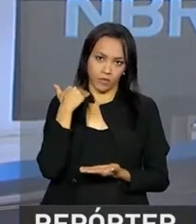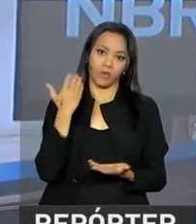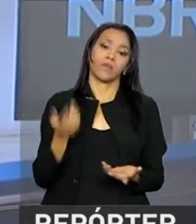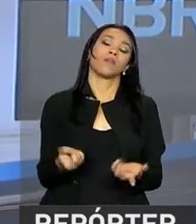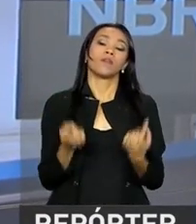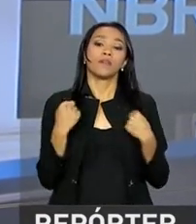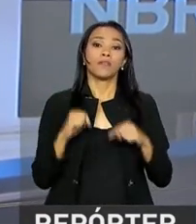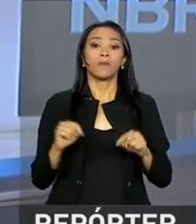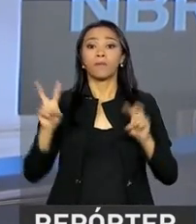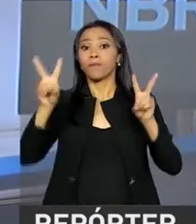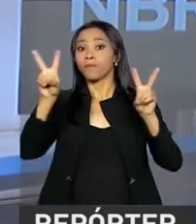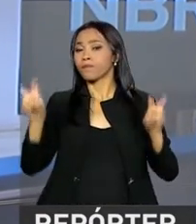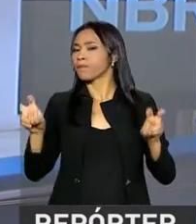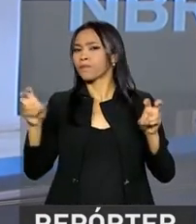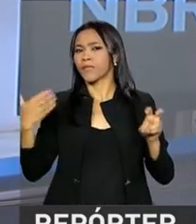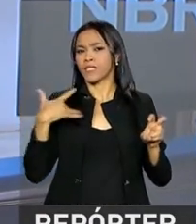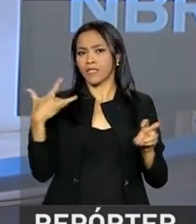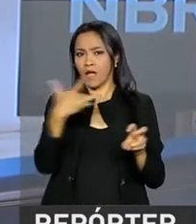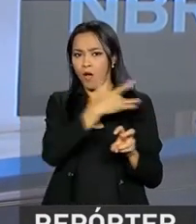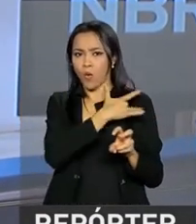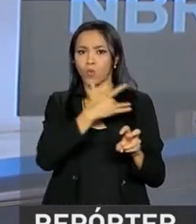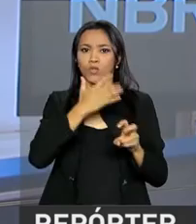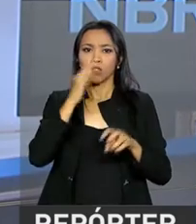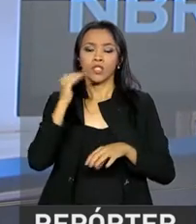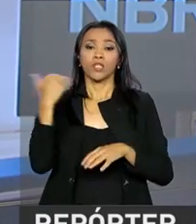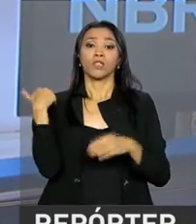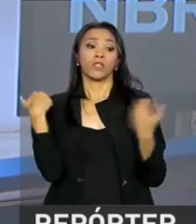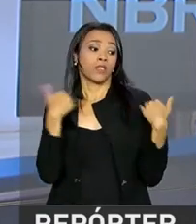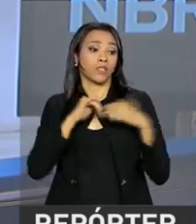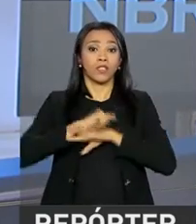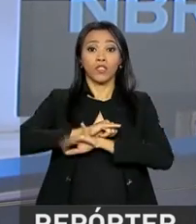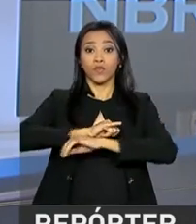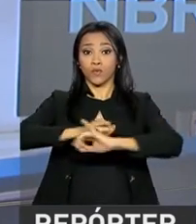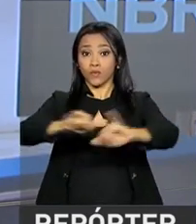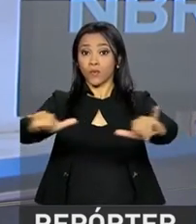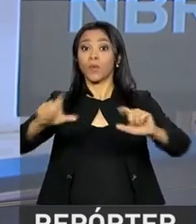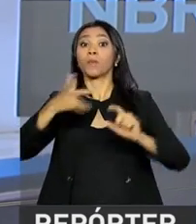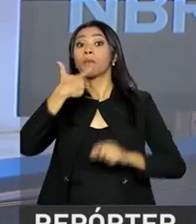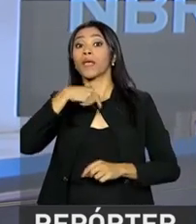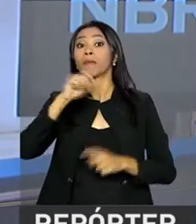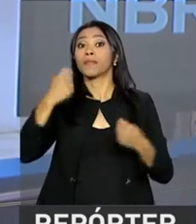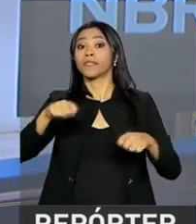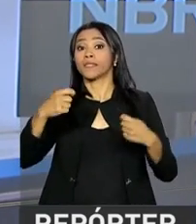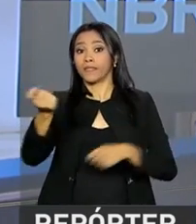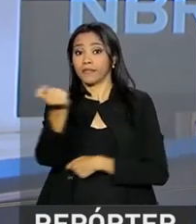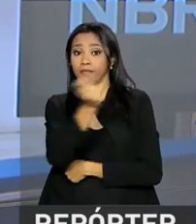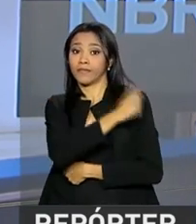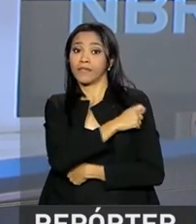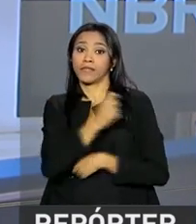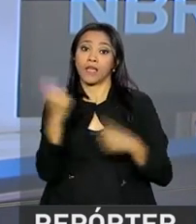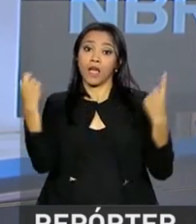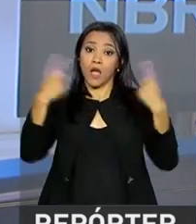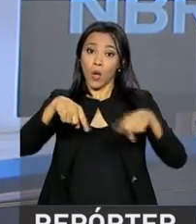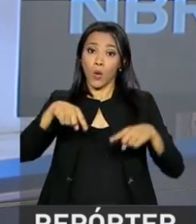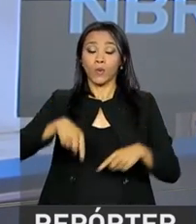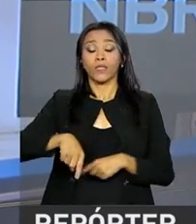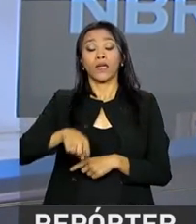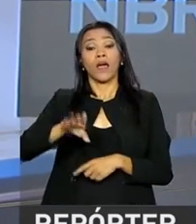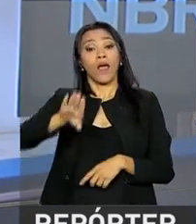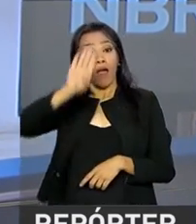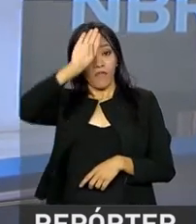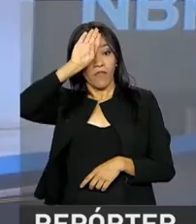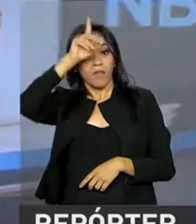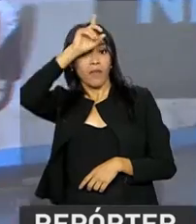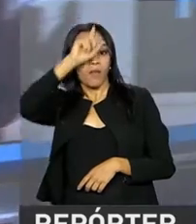agora o ministério da saúde lançou uma campanha para esclarecer quem precisa se vacinar contra a febre amarela